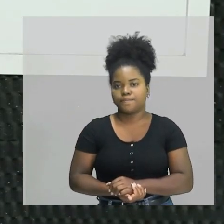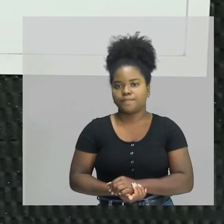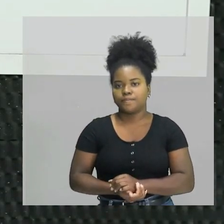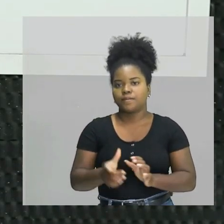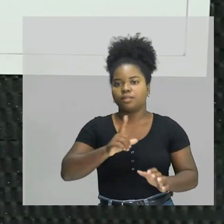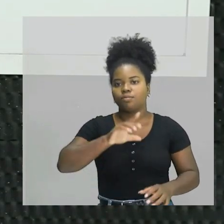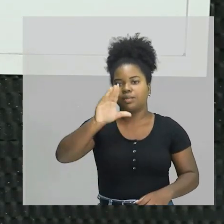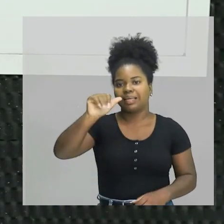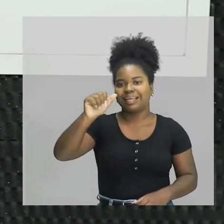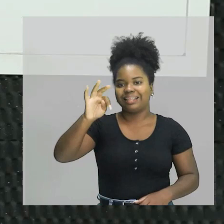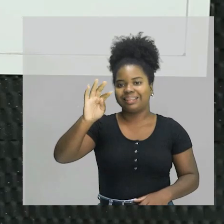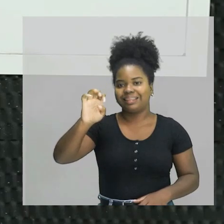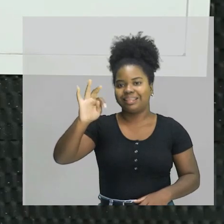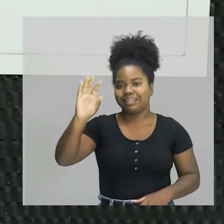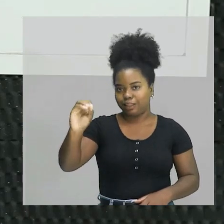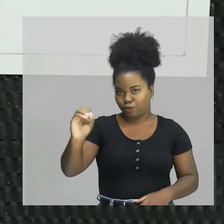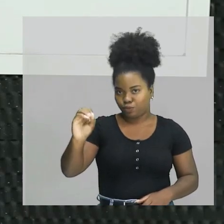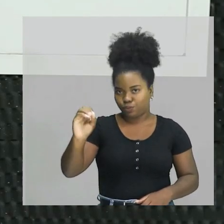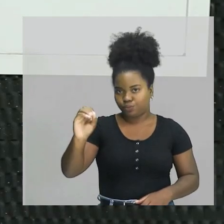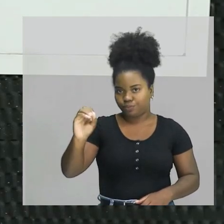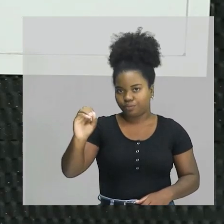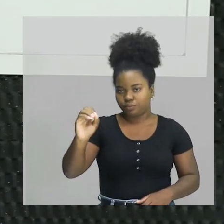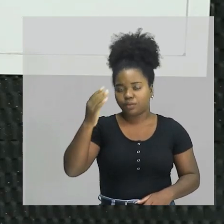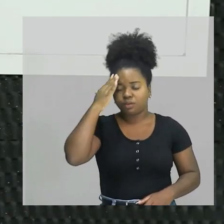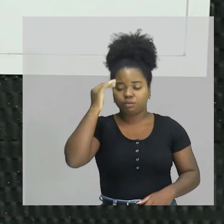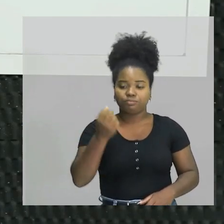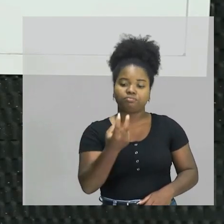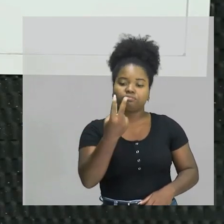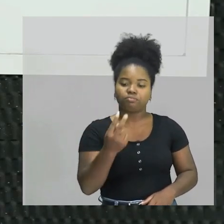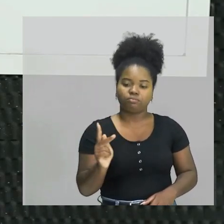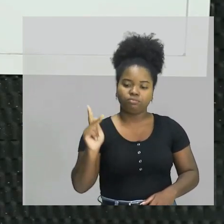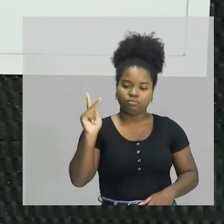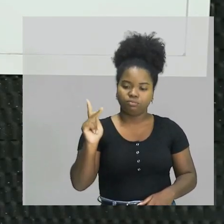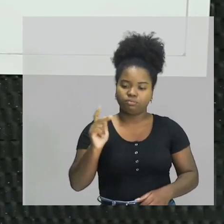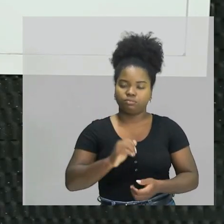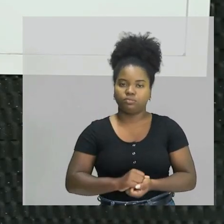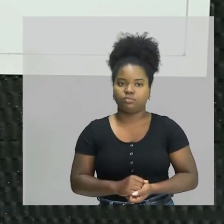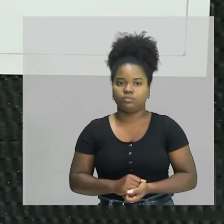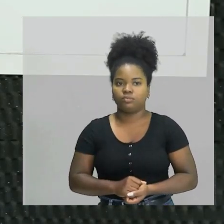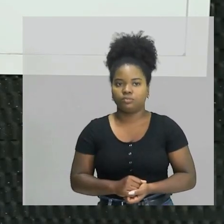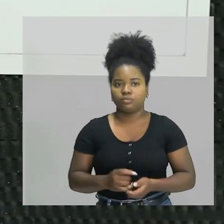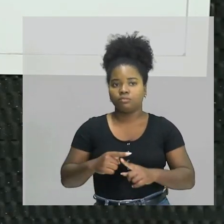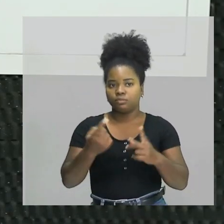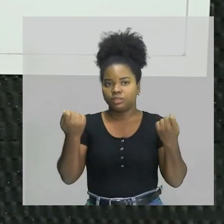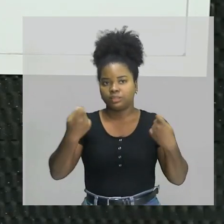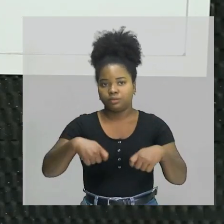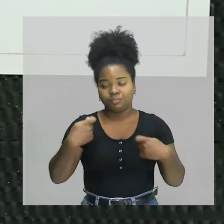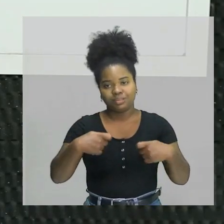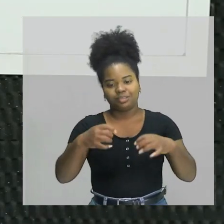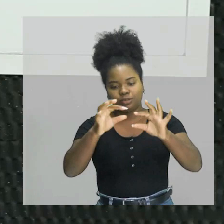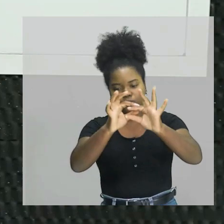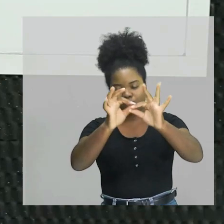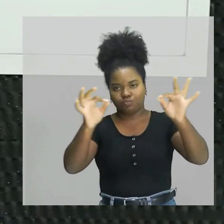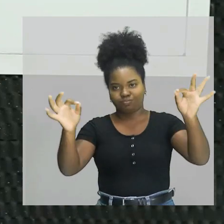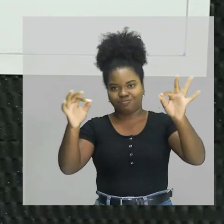são os catetos. Esse cara aqui eu sei que é 2 quilômetros. Mas eu preciso desse carinha bem aqui,